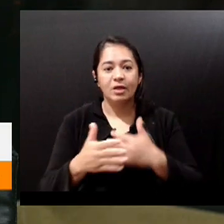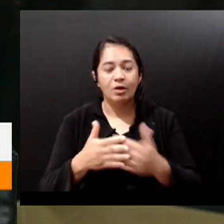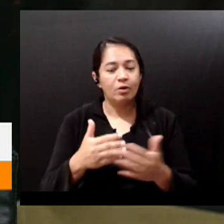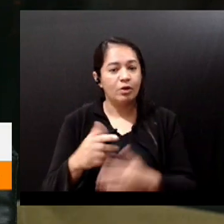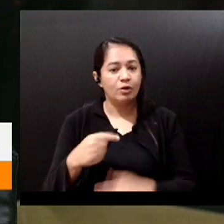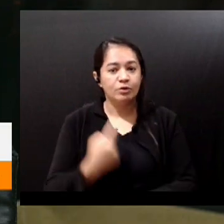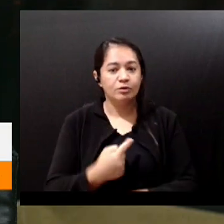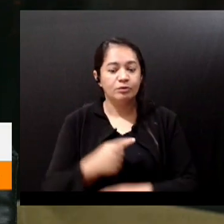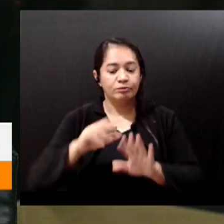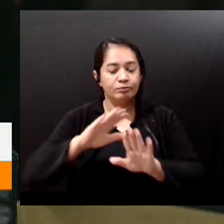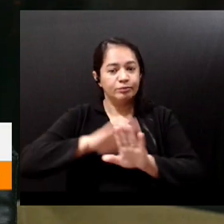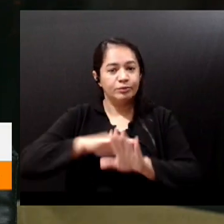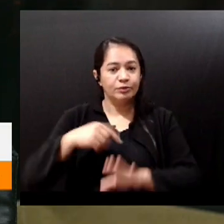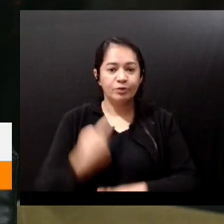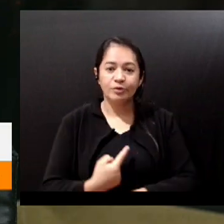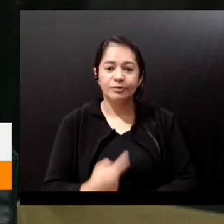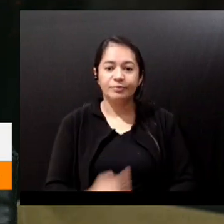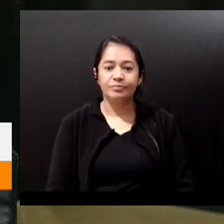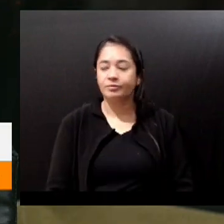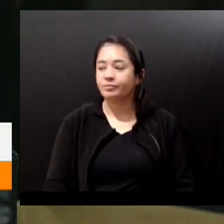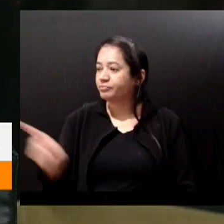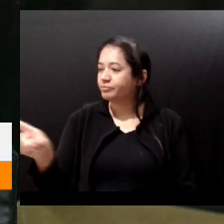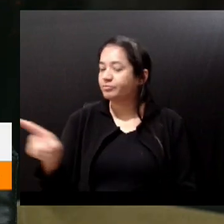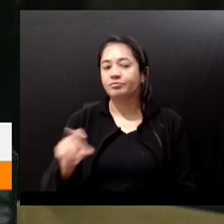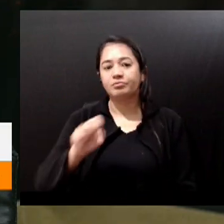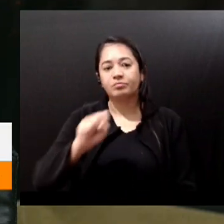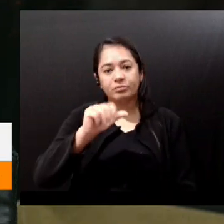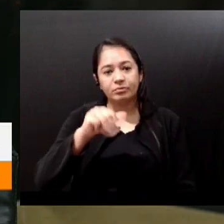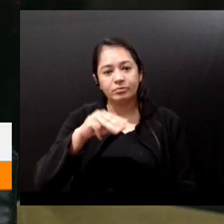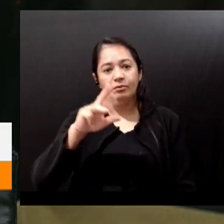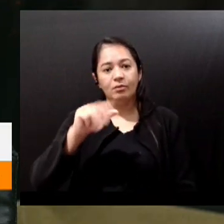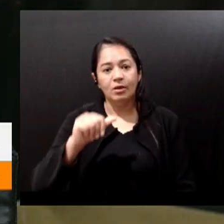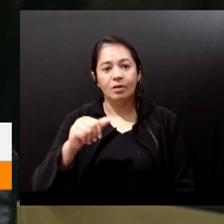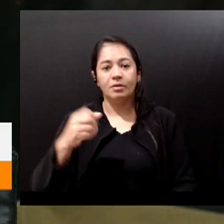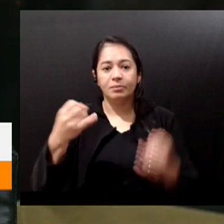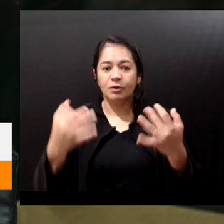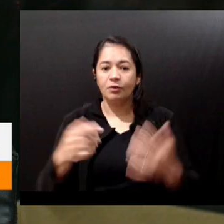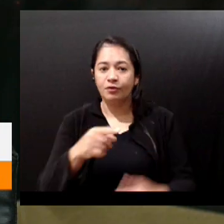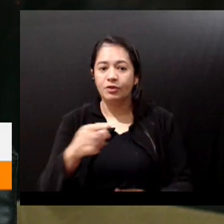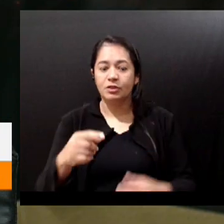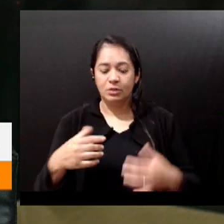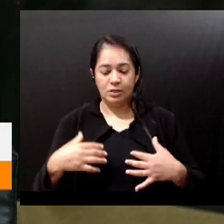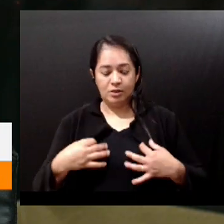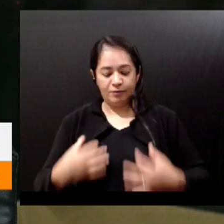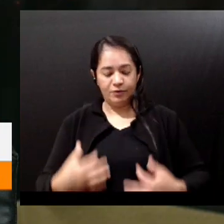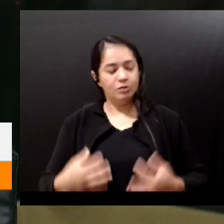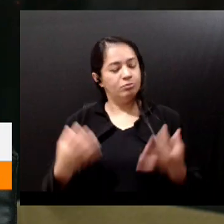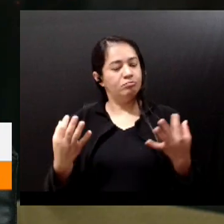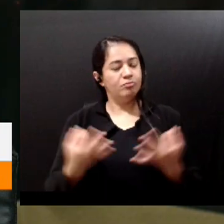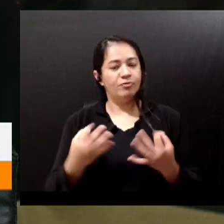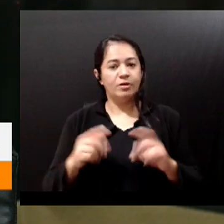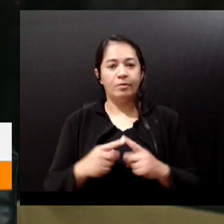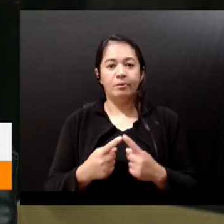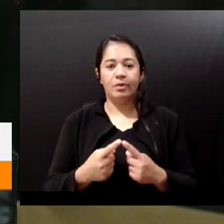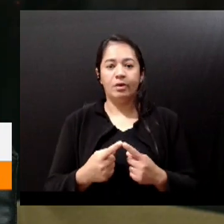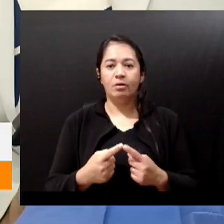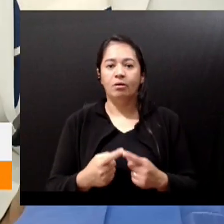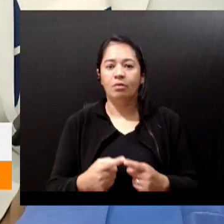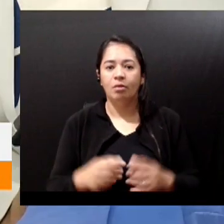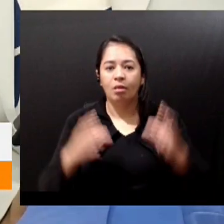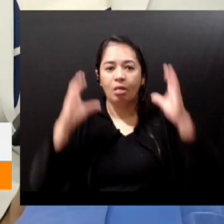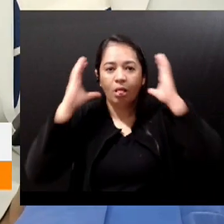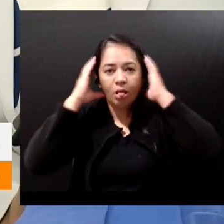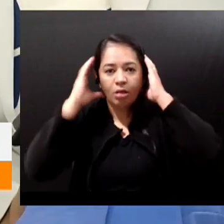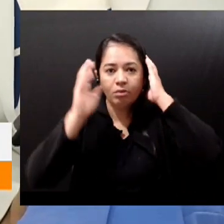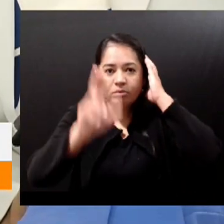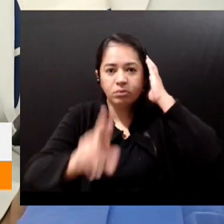muito assertiva trouxe essa questão. Você está muito bem vestida e aí de repente com um baita de um fone de ouvido e